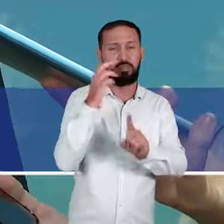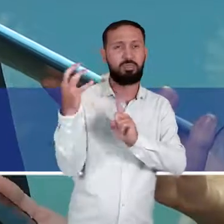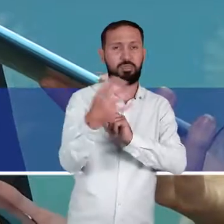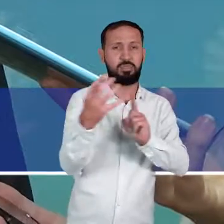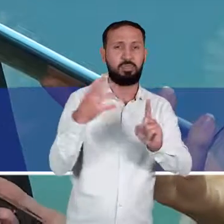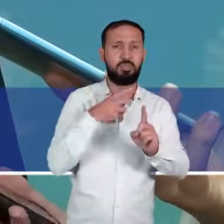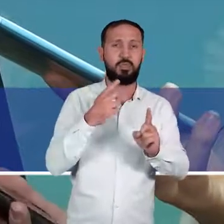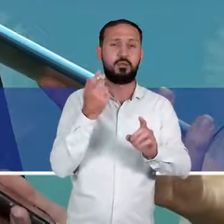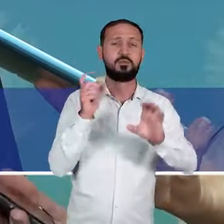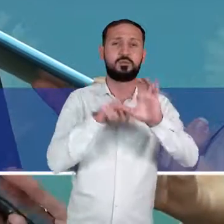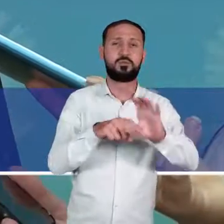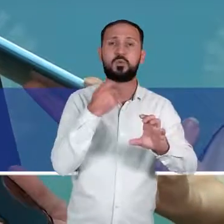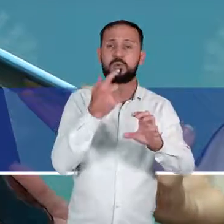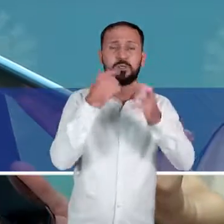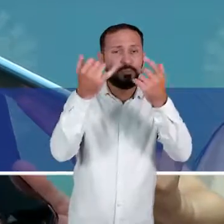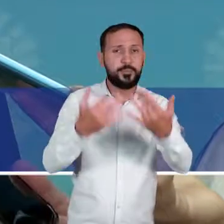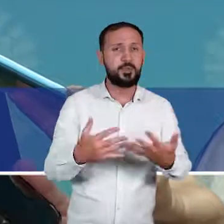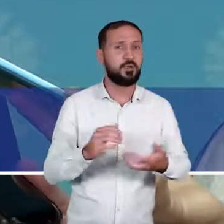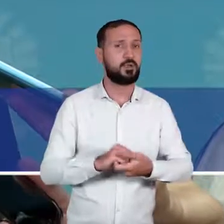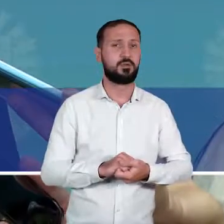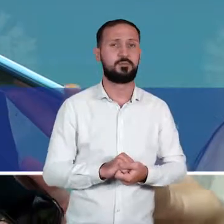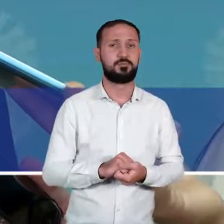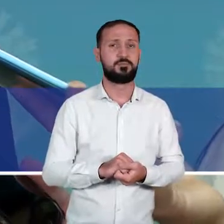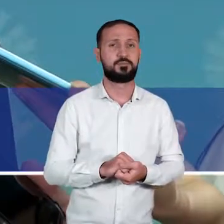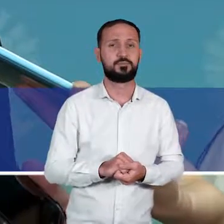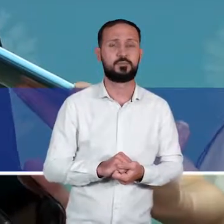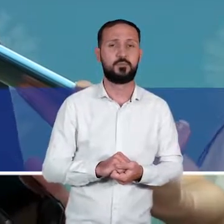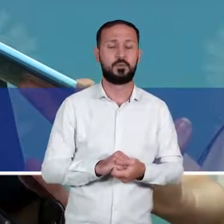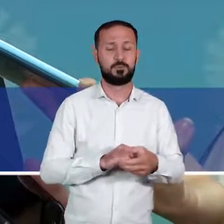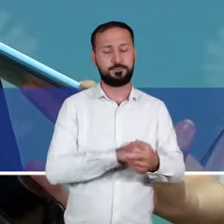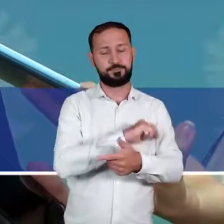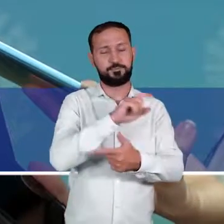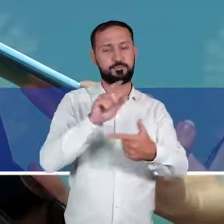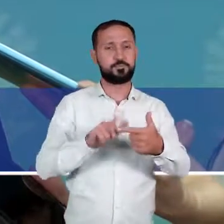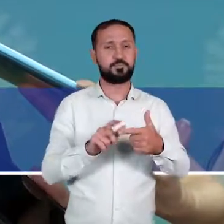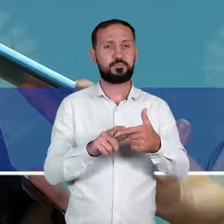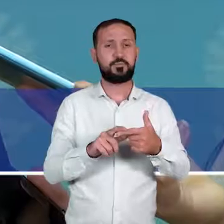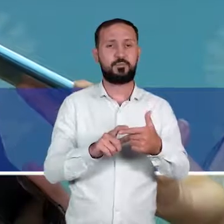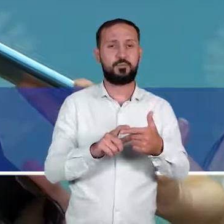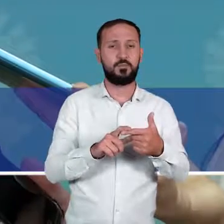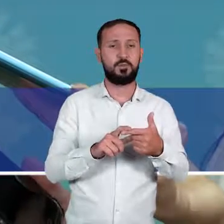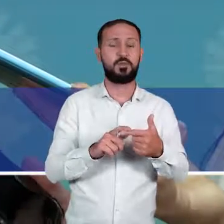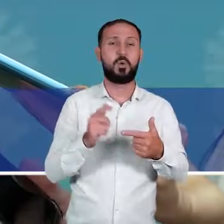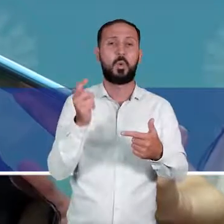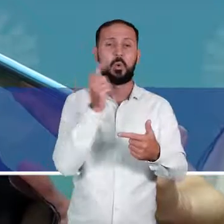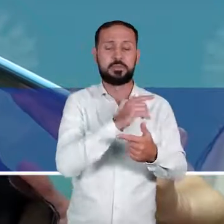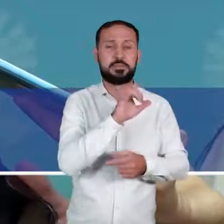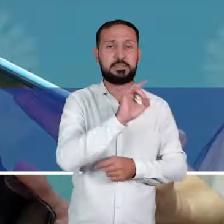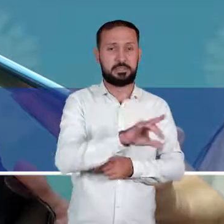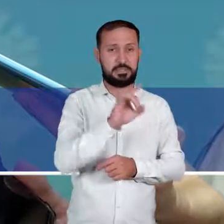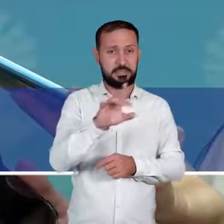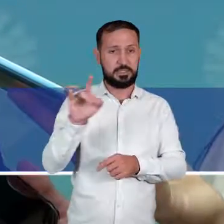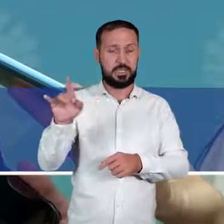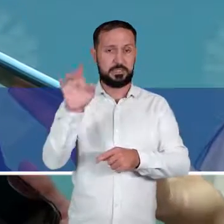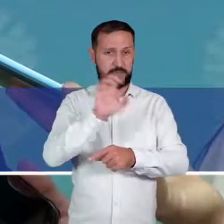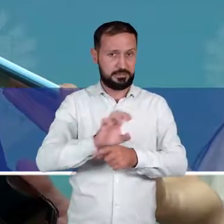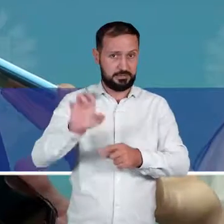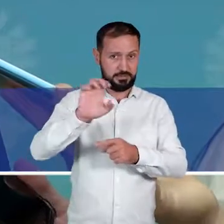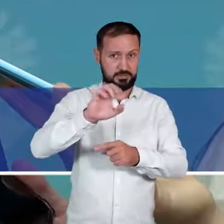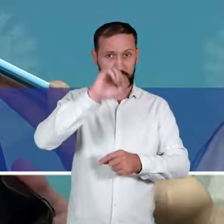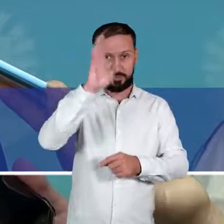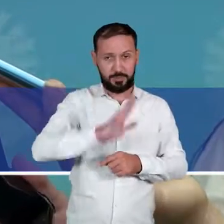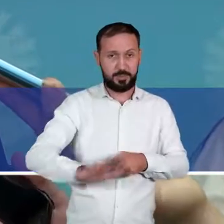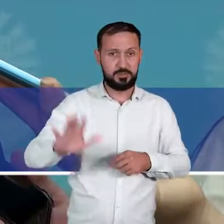torno dessa dívida que não consegue se explicar isso. Então, segundo, é que a gente pudesse, cada estado do